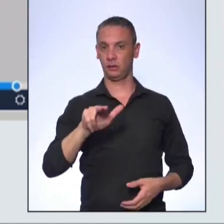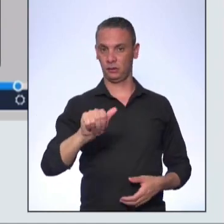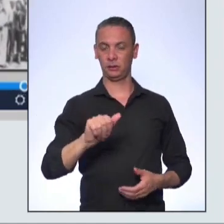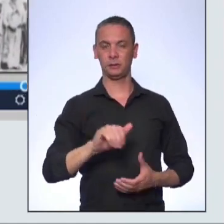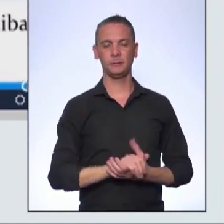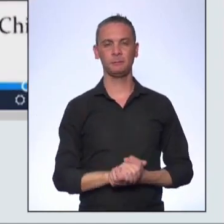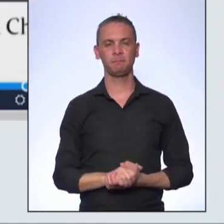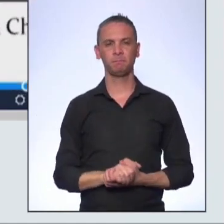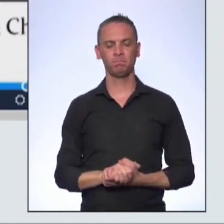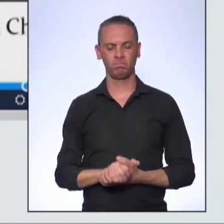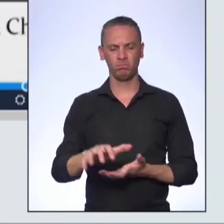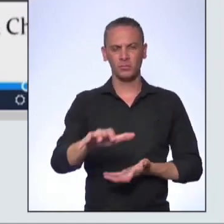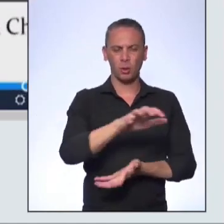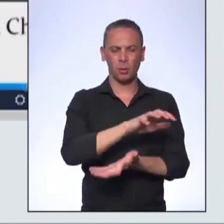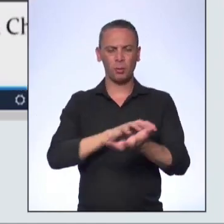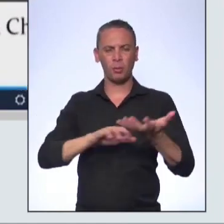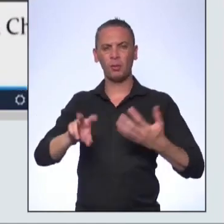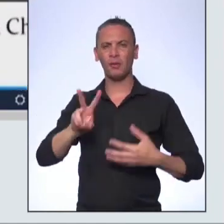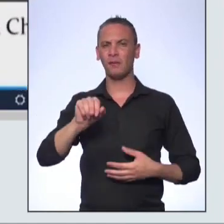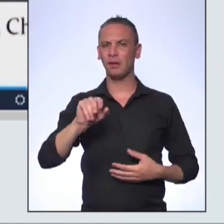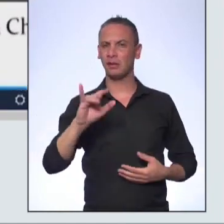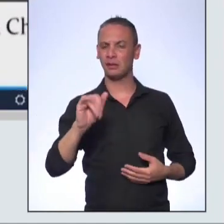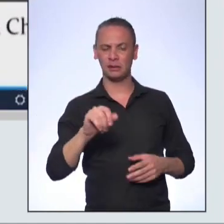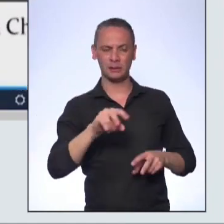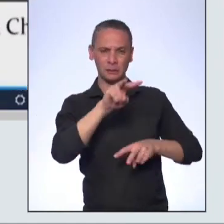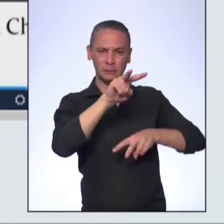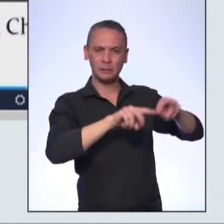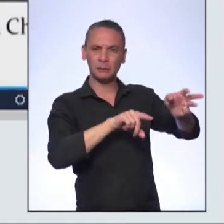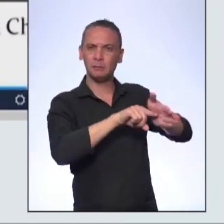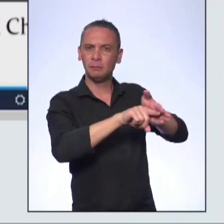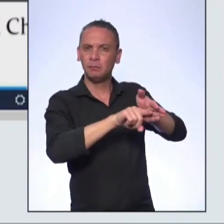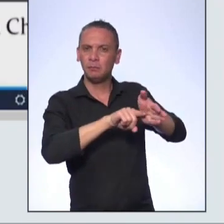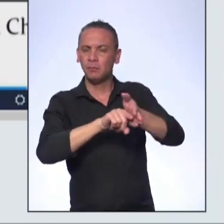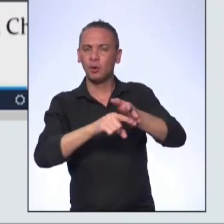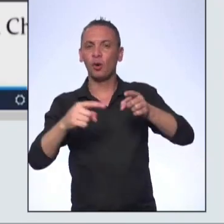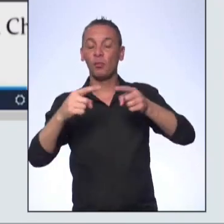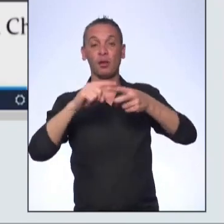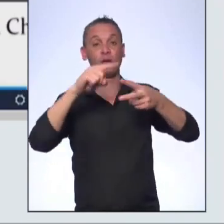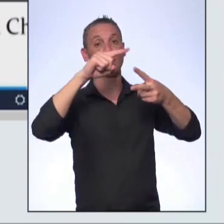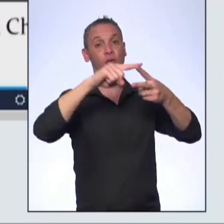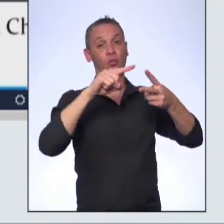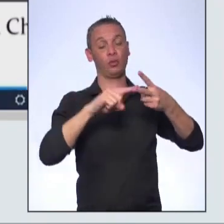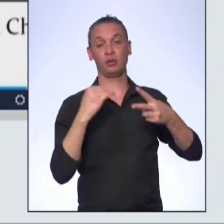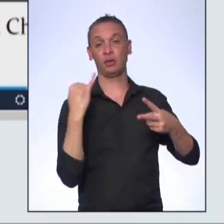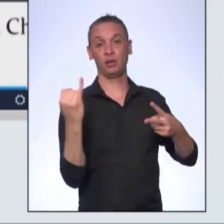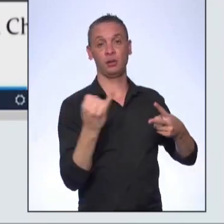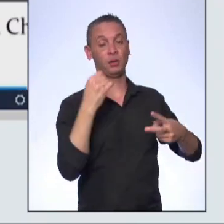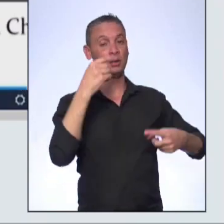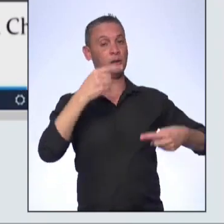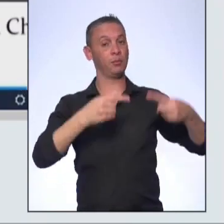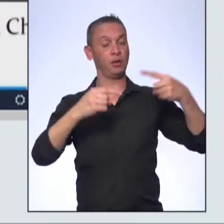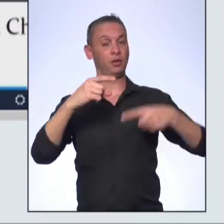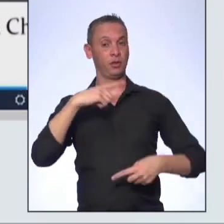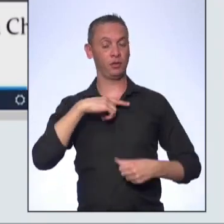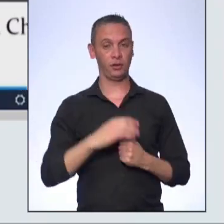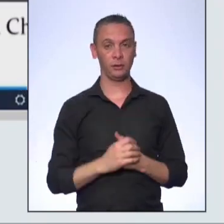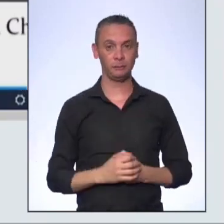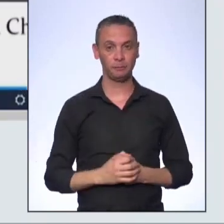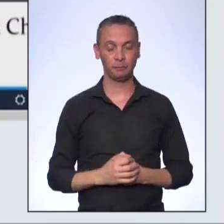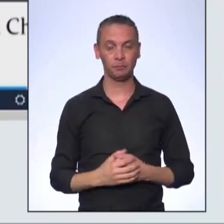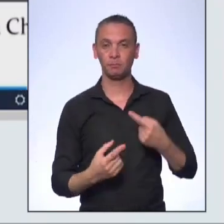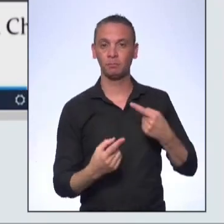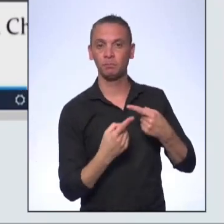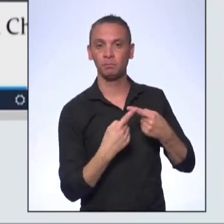A revolta da vacina precisa ser analisada levando em consideração duas ações políticas que ocorriam ao mesmo tempo.